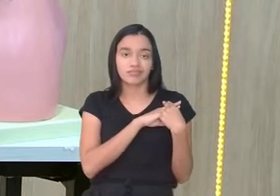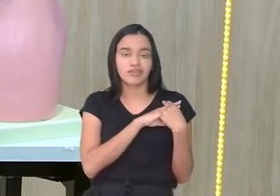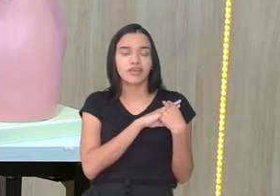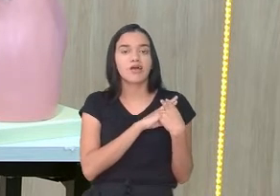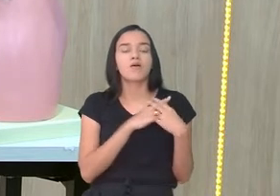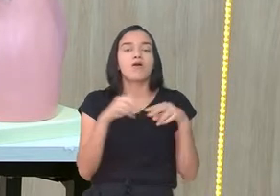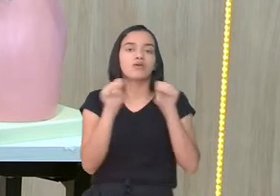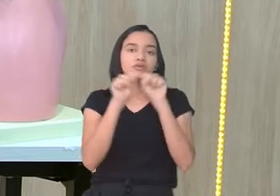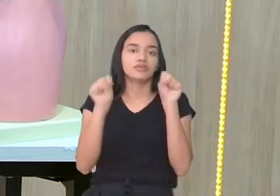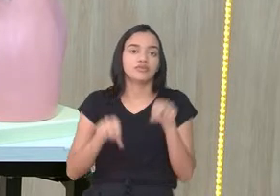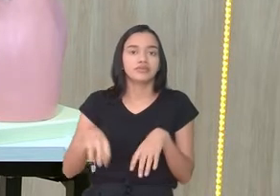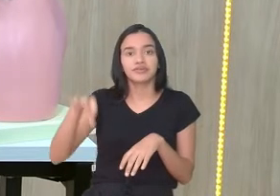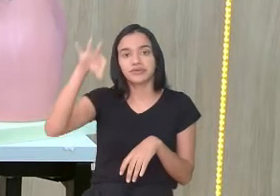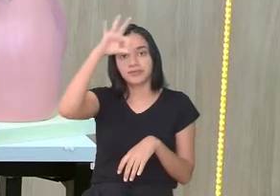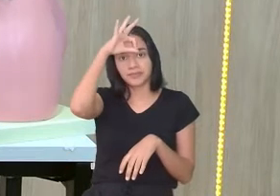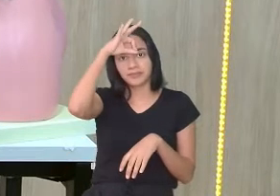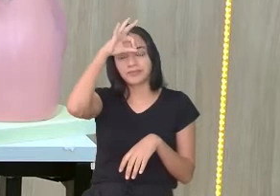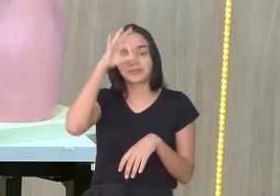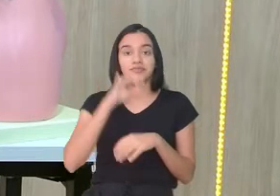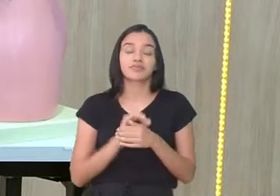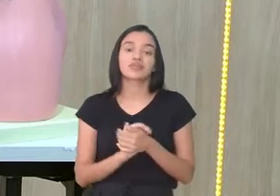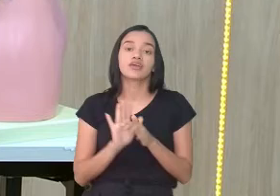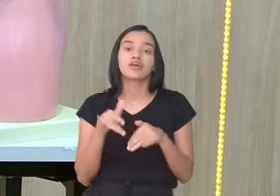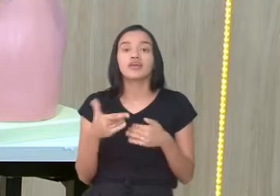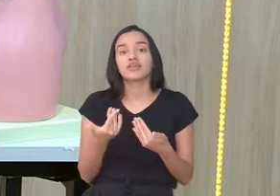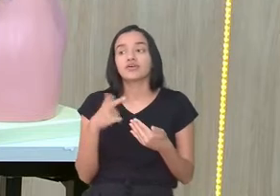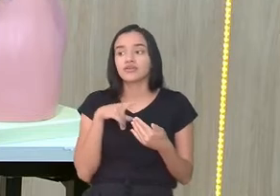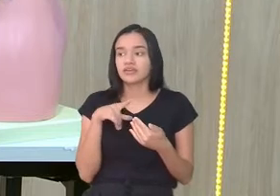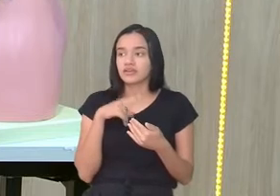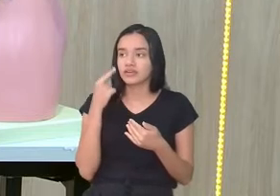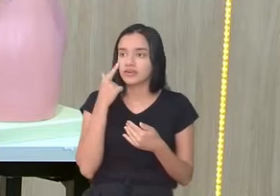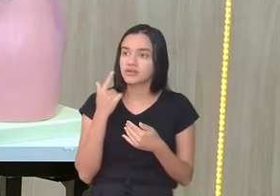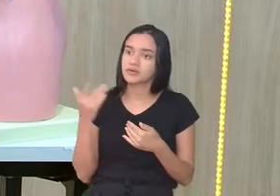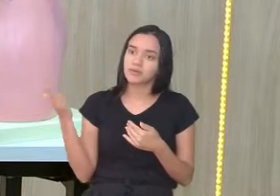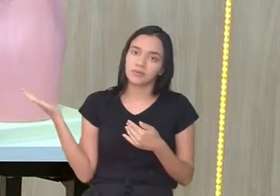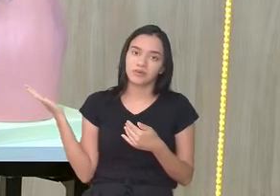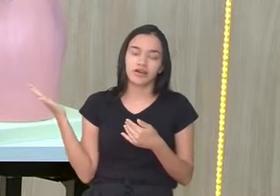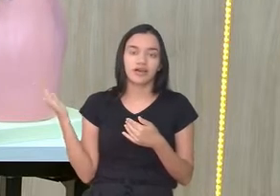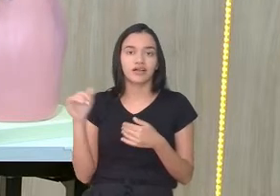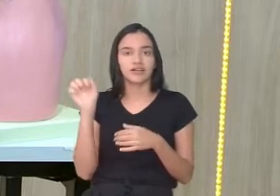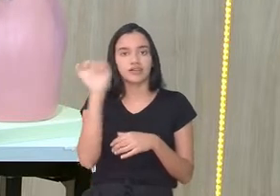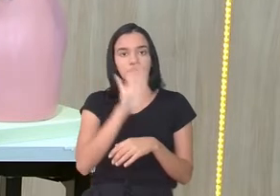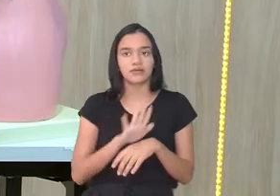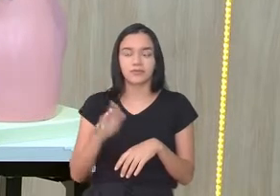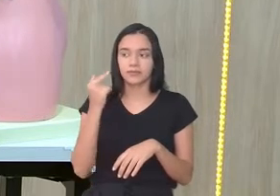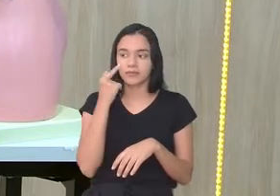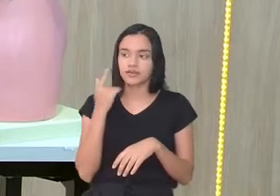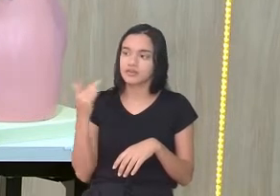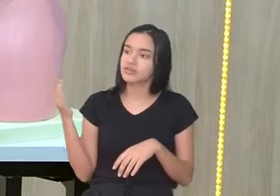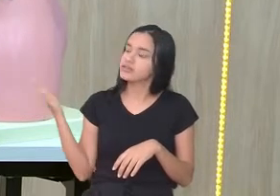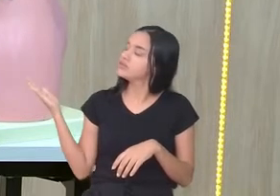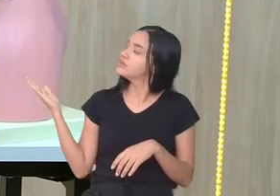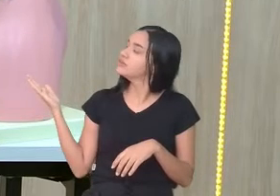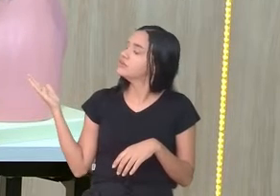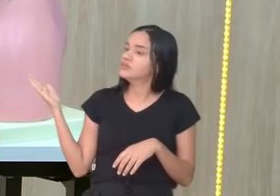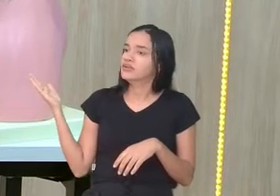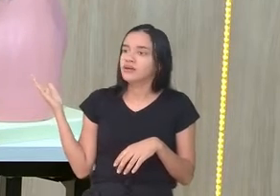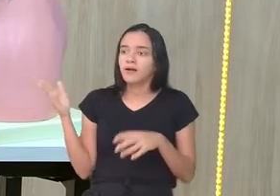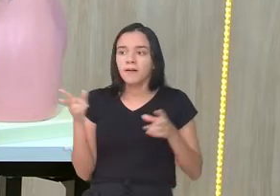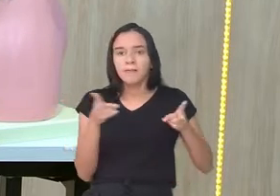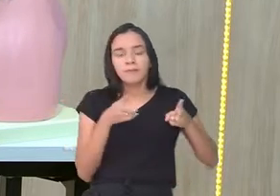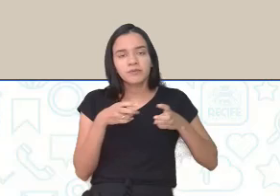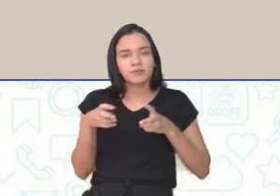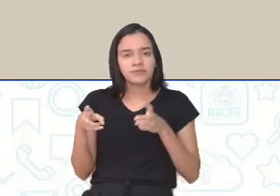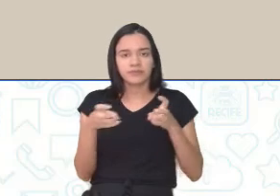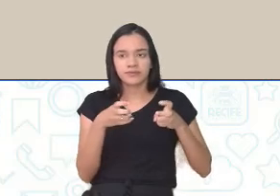esse sistema genital feminino tem. Então, eu tenho aqui uma imagem para vocês verem, né, do útero aqui. Observem